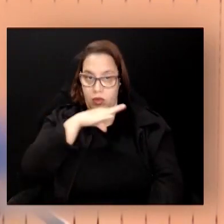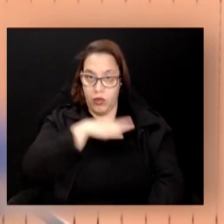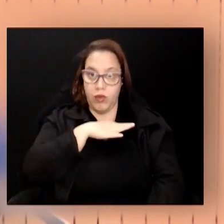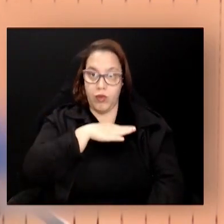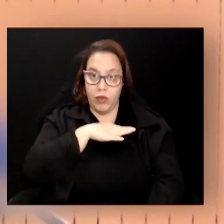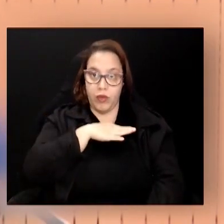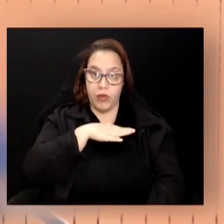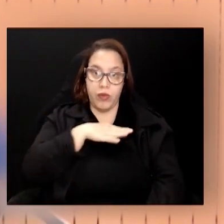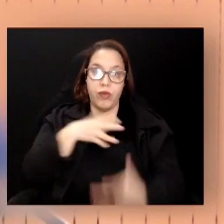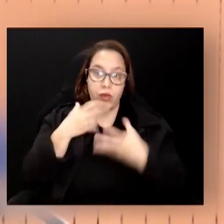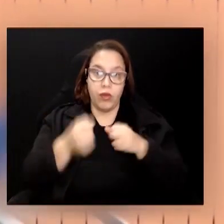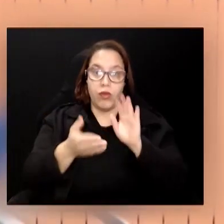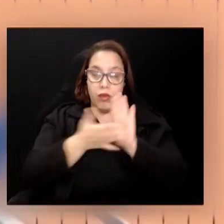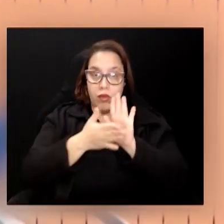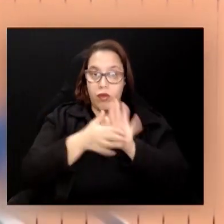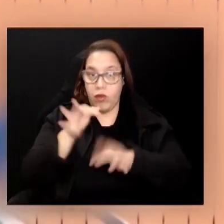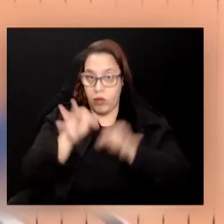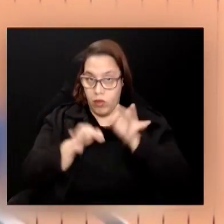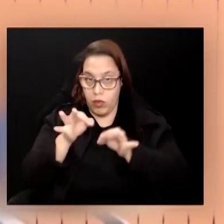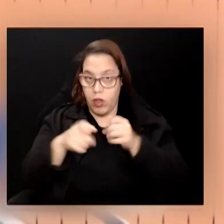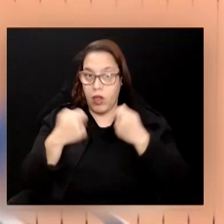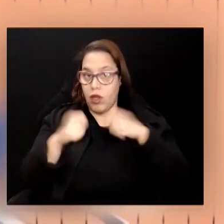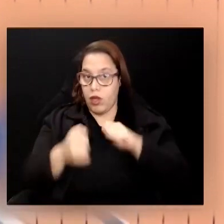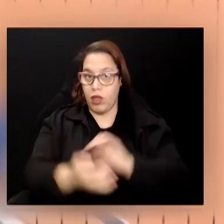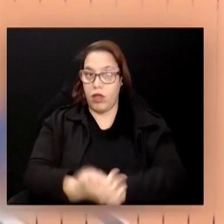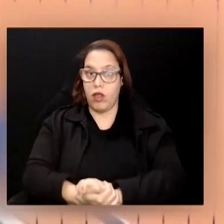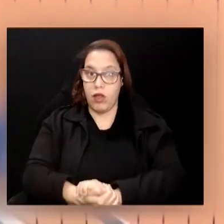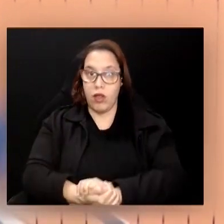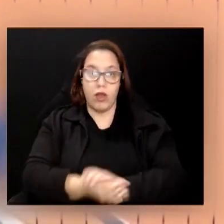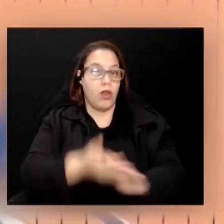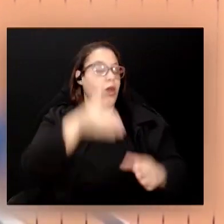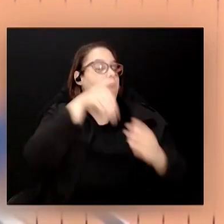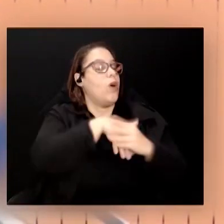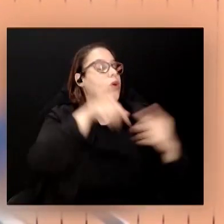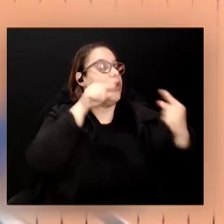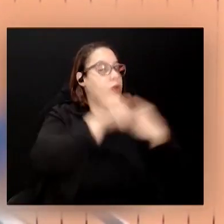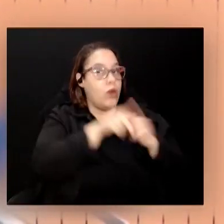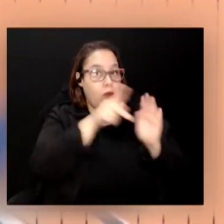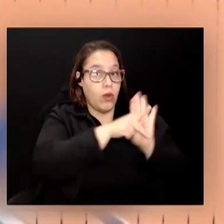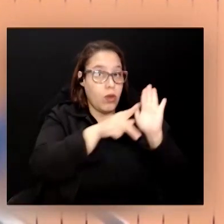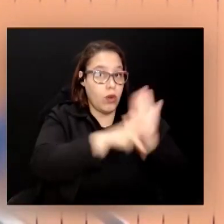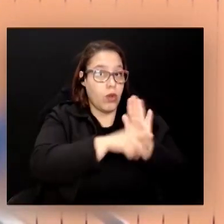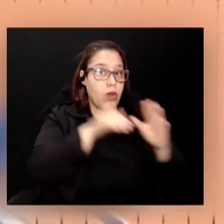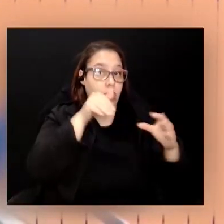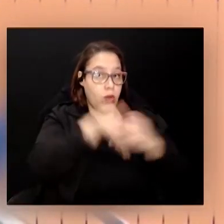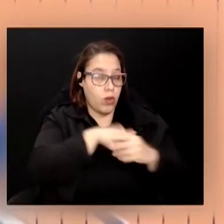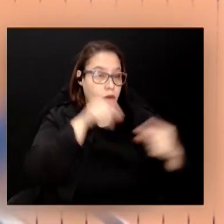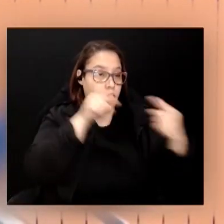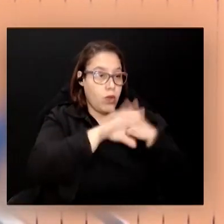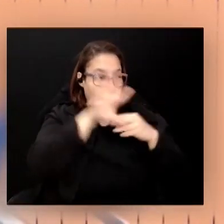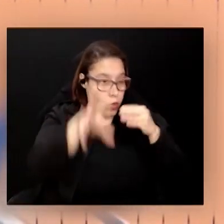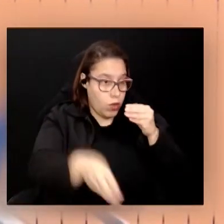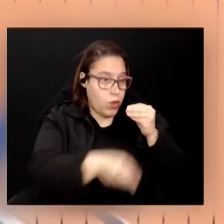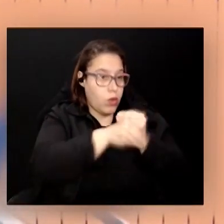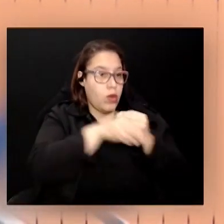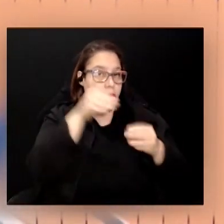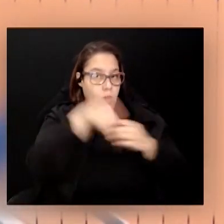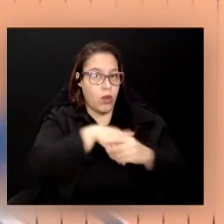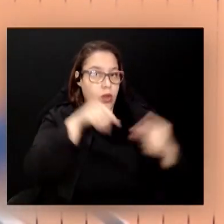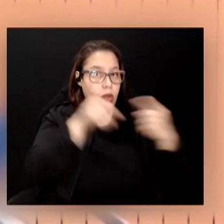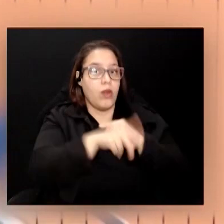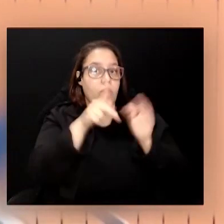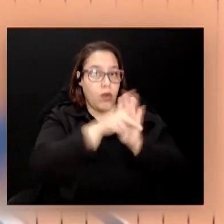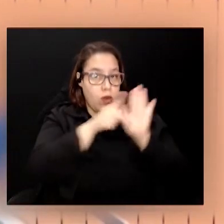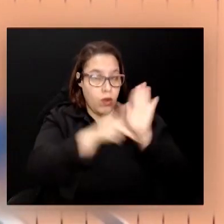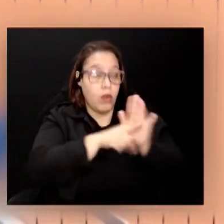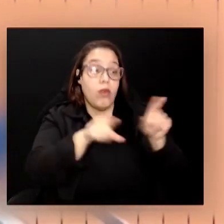medidas judiciais cabíveis. Eu voto contra esse projeto, voto contra as emendas e eu voto contra o projeto também, porque